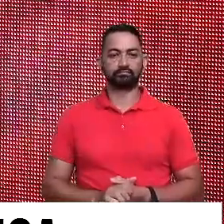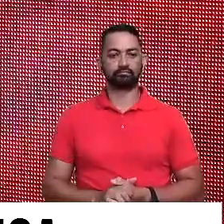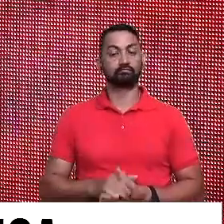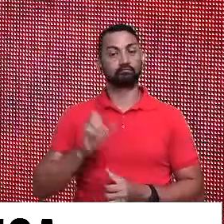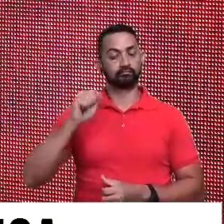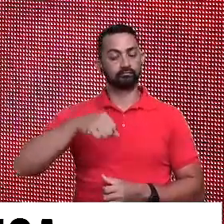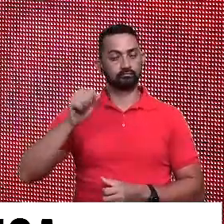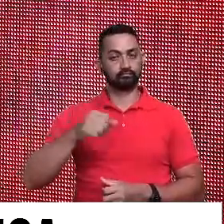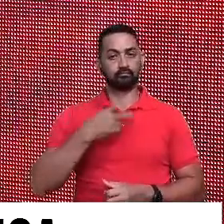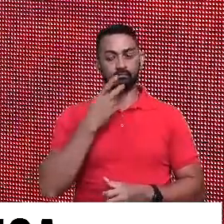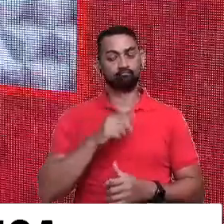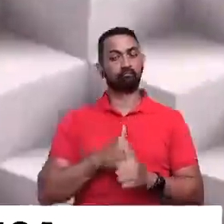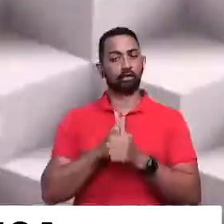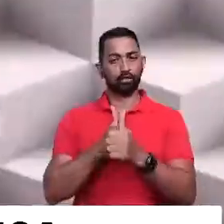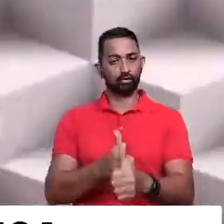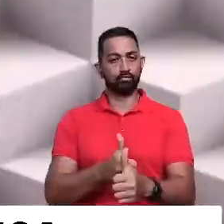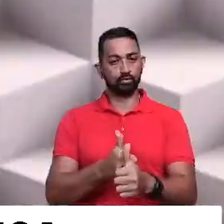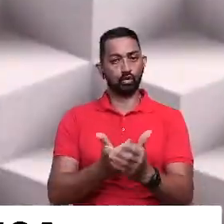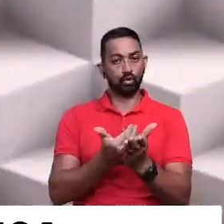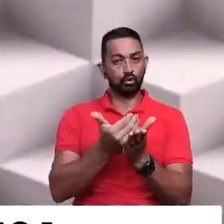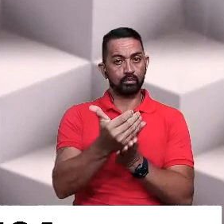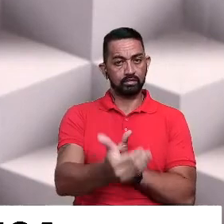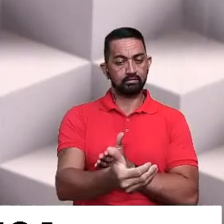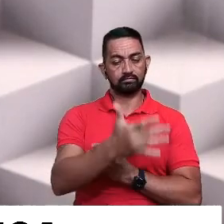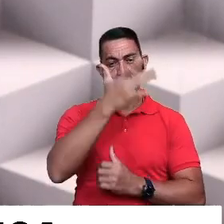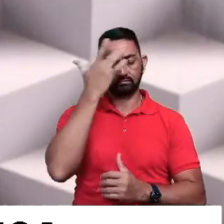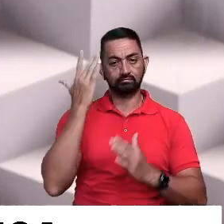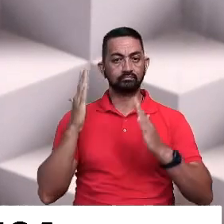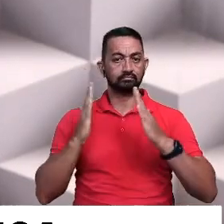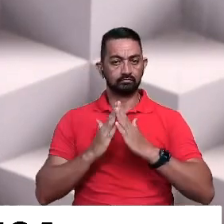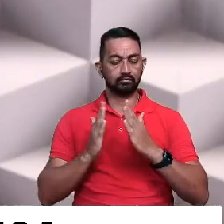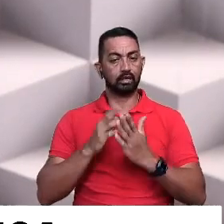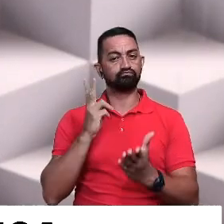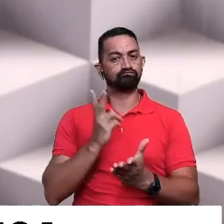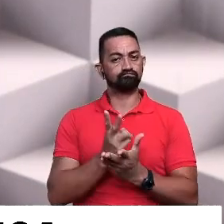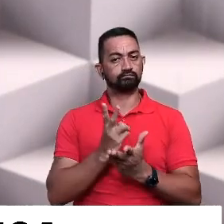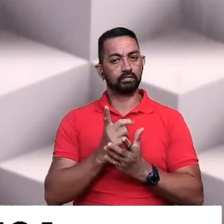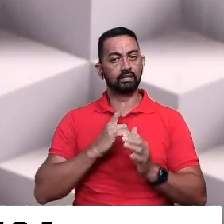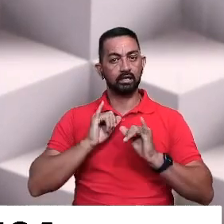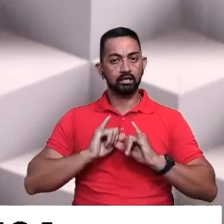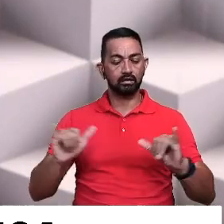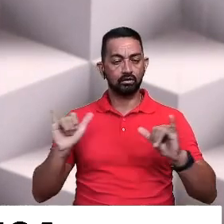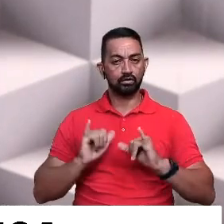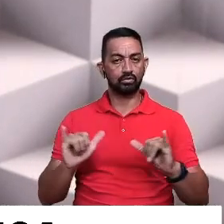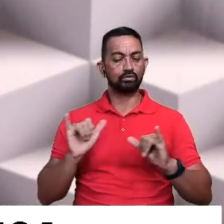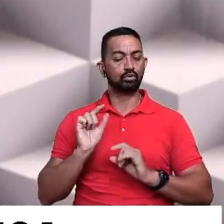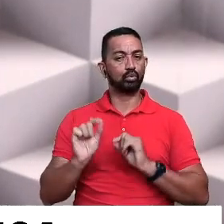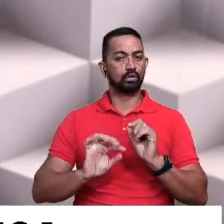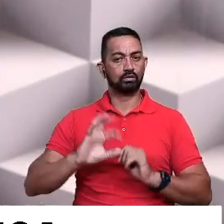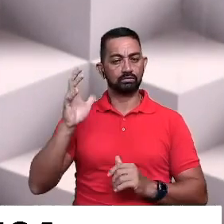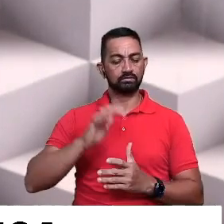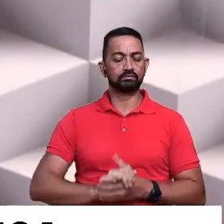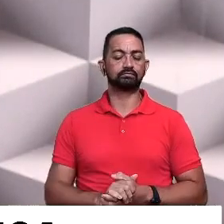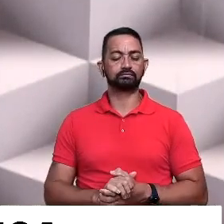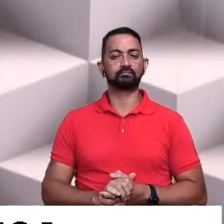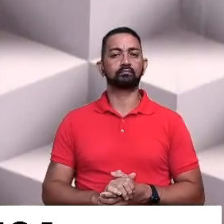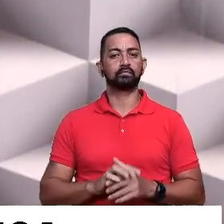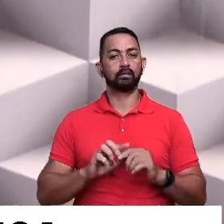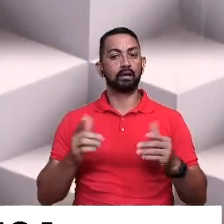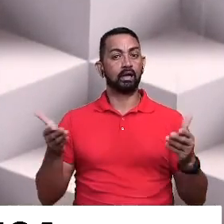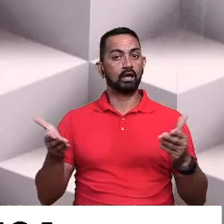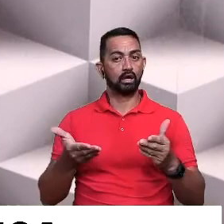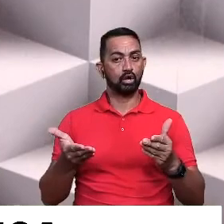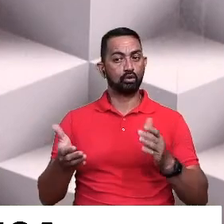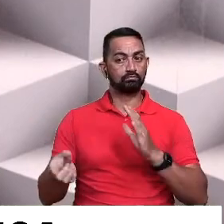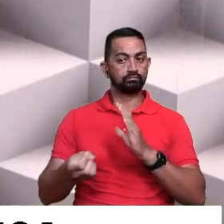isso? Isso mesmo, a gente vem acompanhando desde o início, junto com o pessoal de casa, né, sempre trazendo informações, atualizando sobre o caso. E